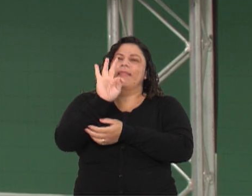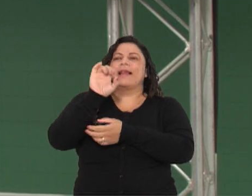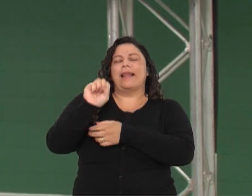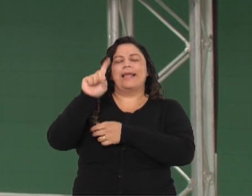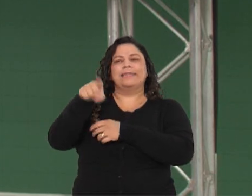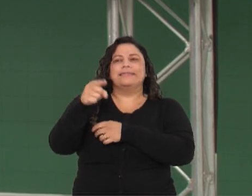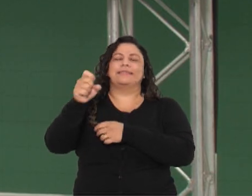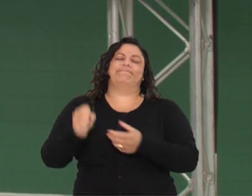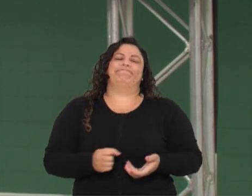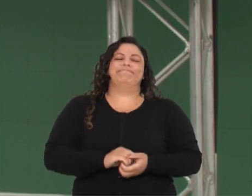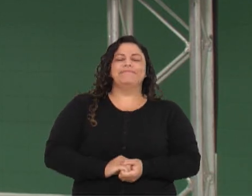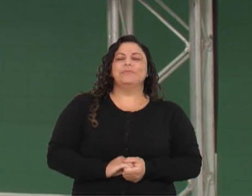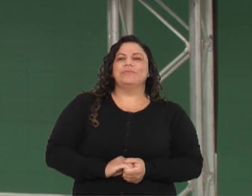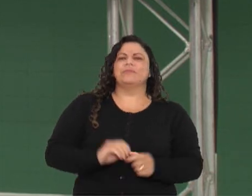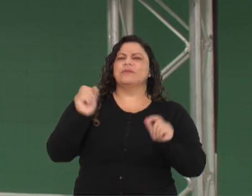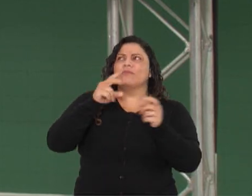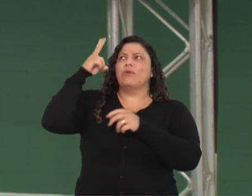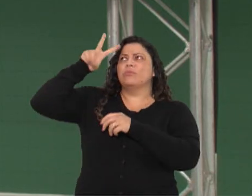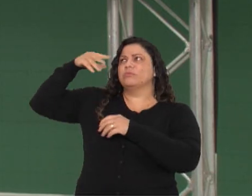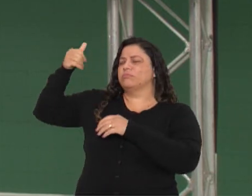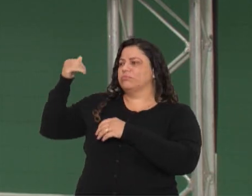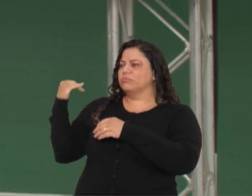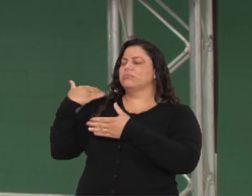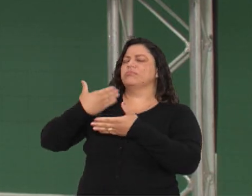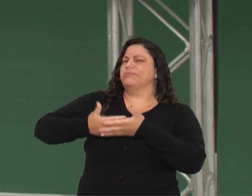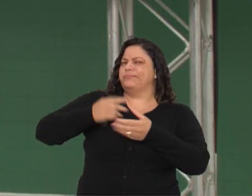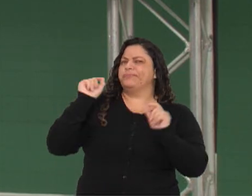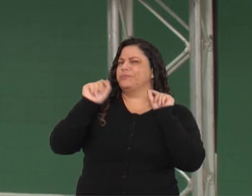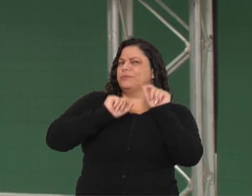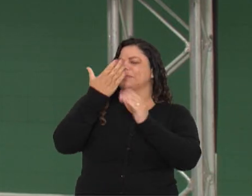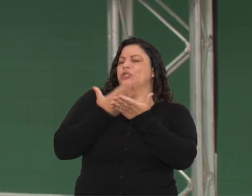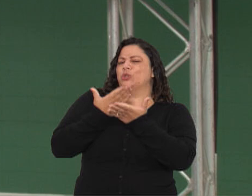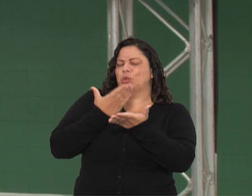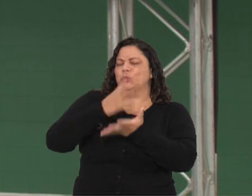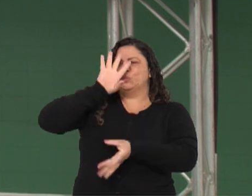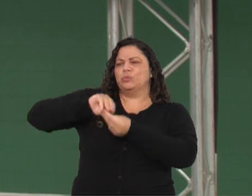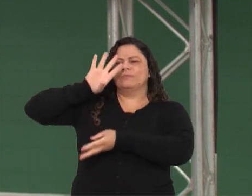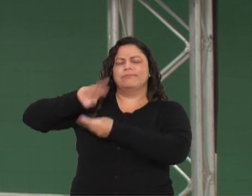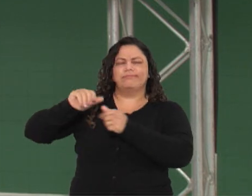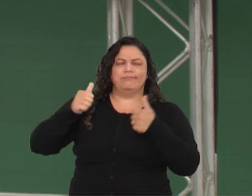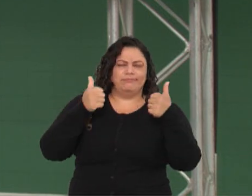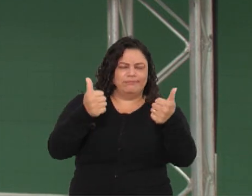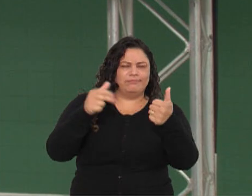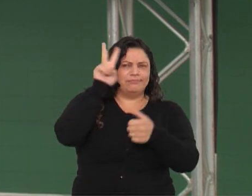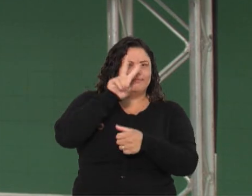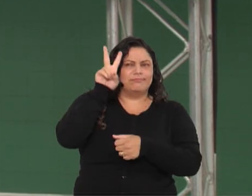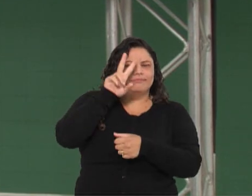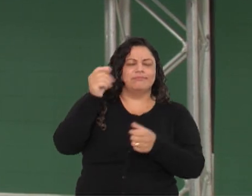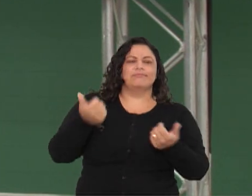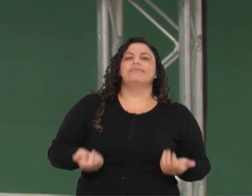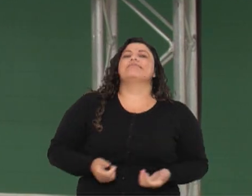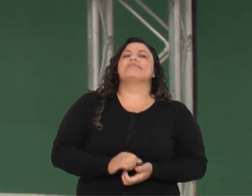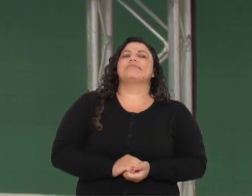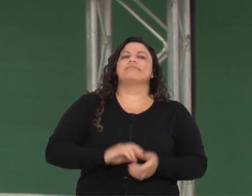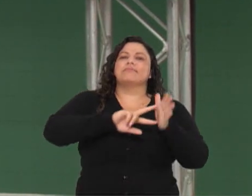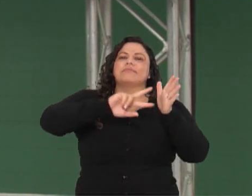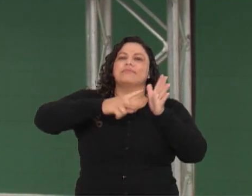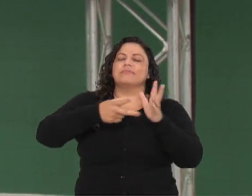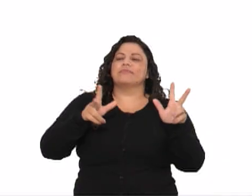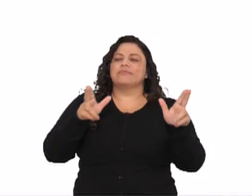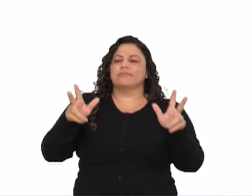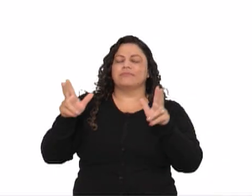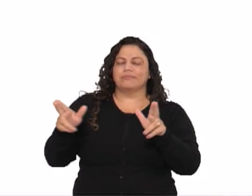vamos retomar, revisar o present continuous e os sinônimos. Muito bem,